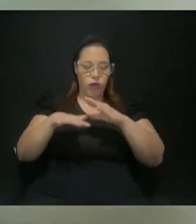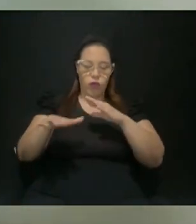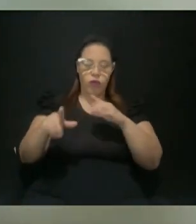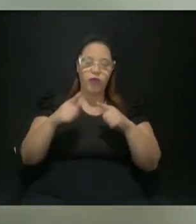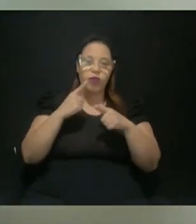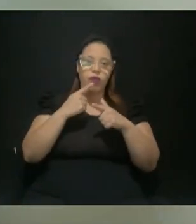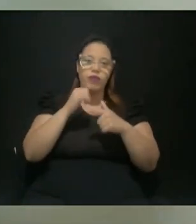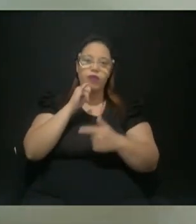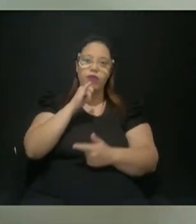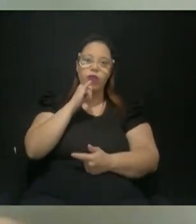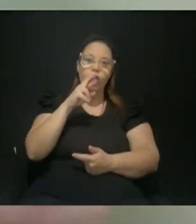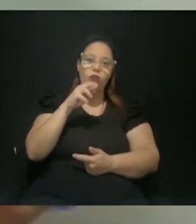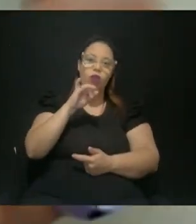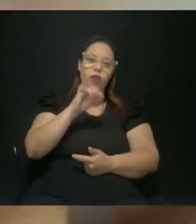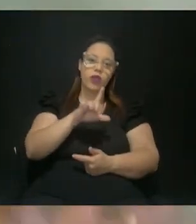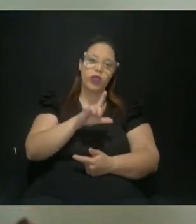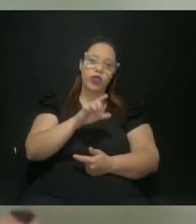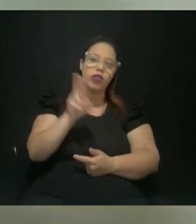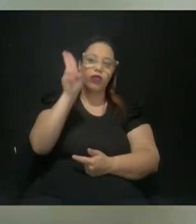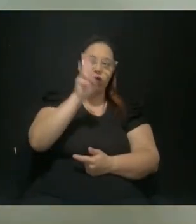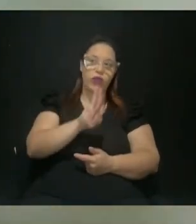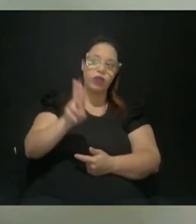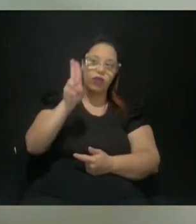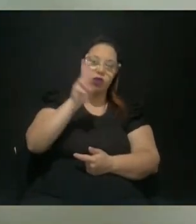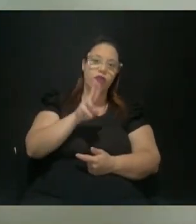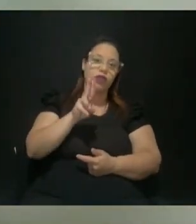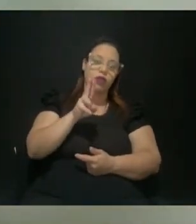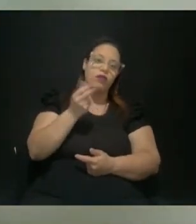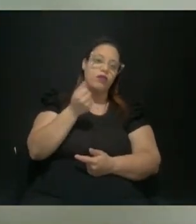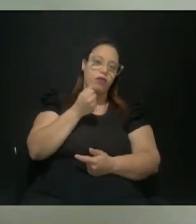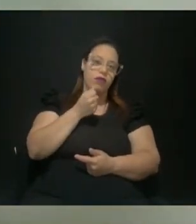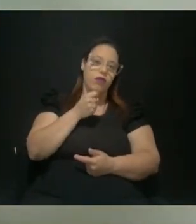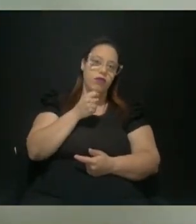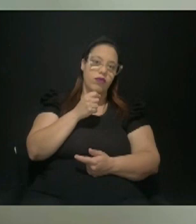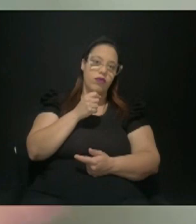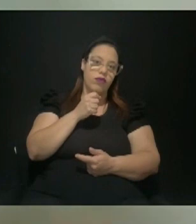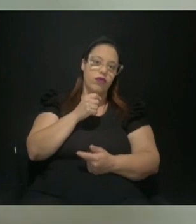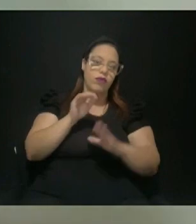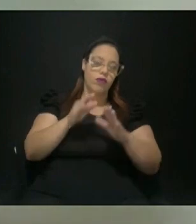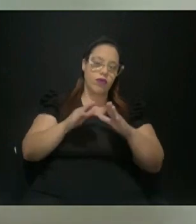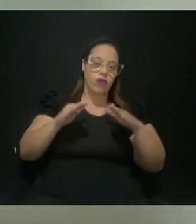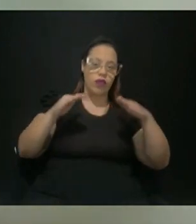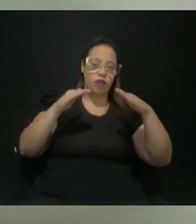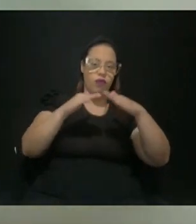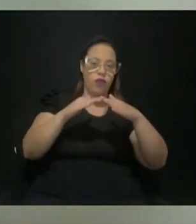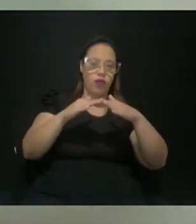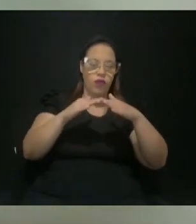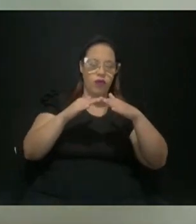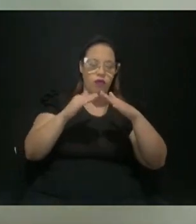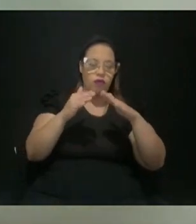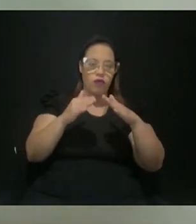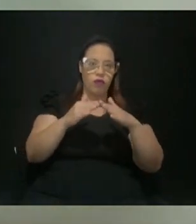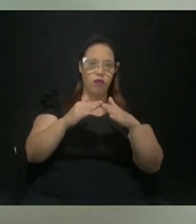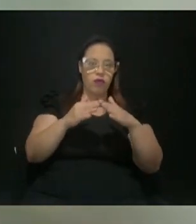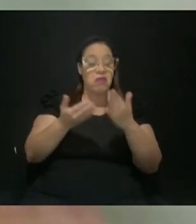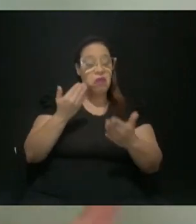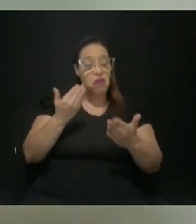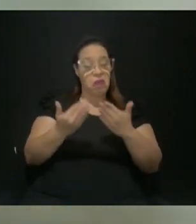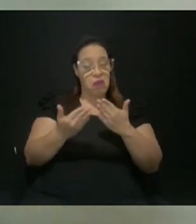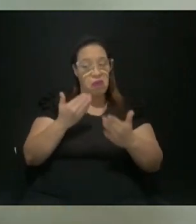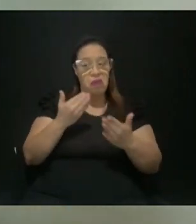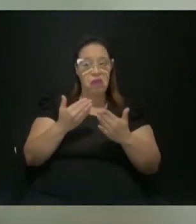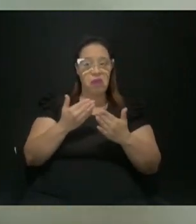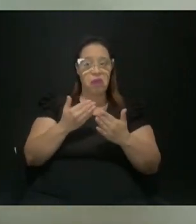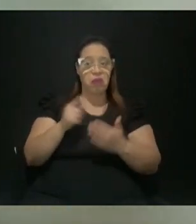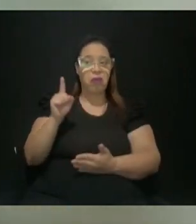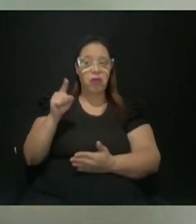que é utilizado, né? A emissão da sua frota interna, é uma forma da gente mensurar. E aí, esse é o escopo 1,